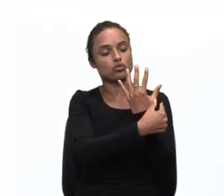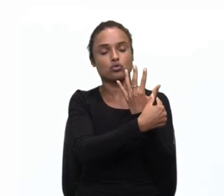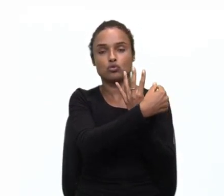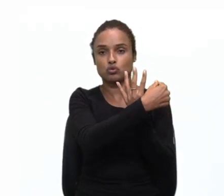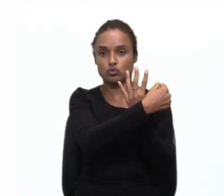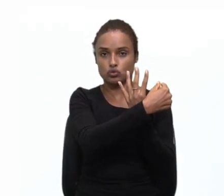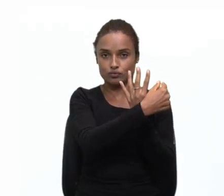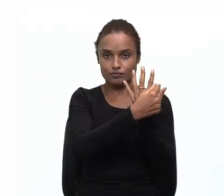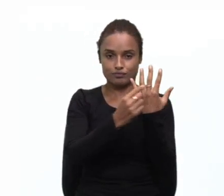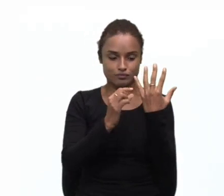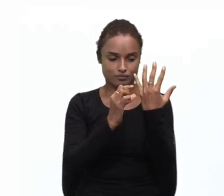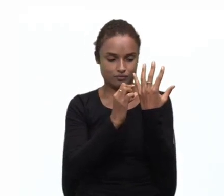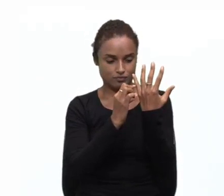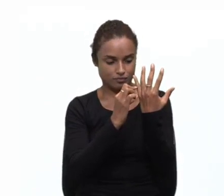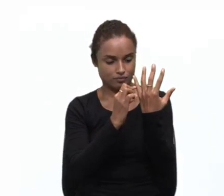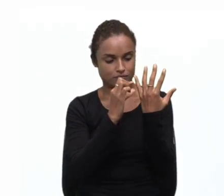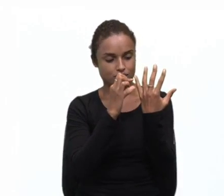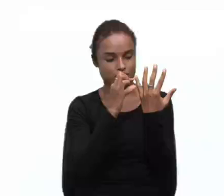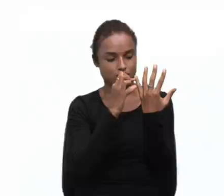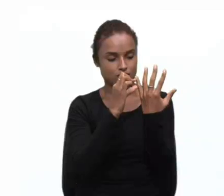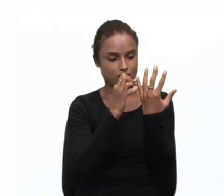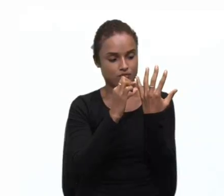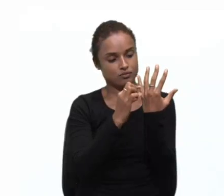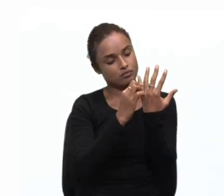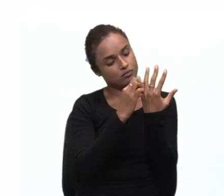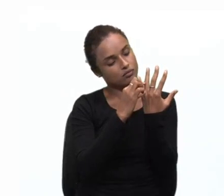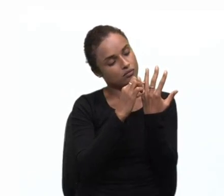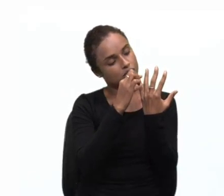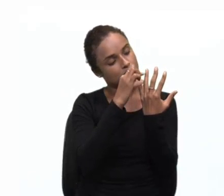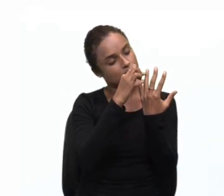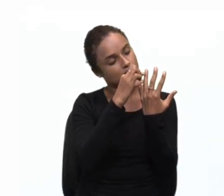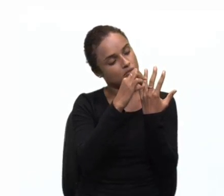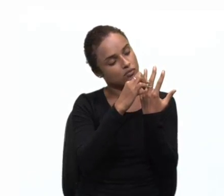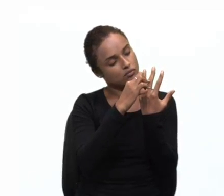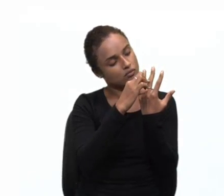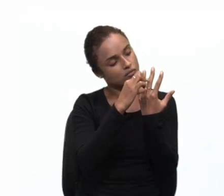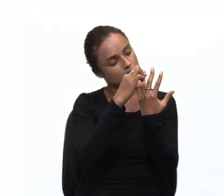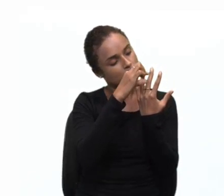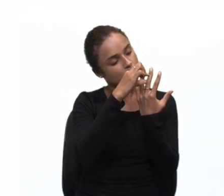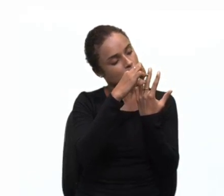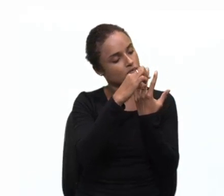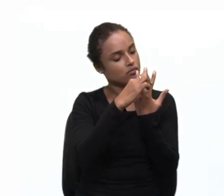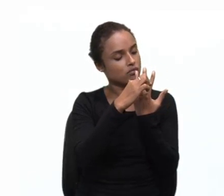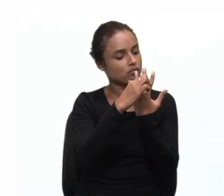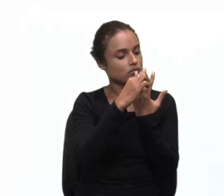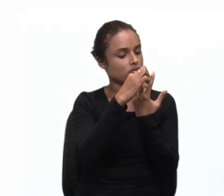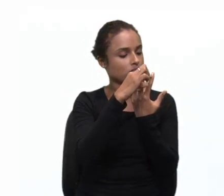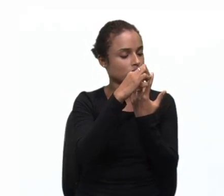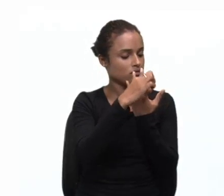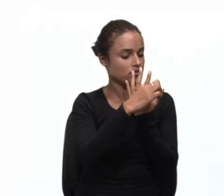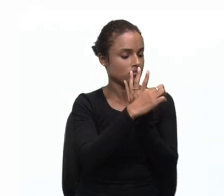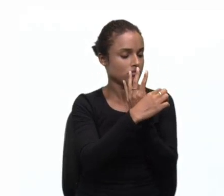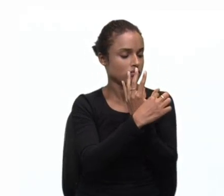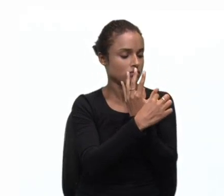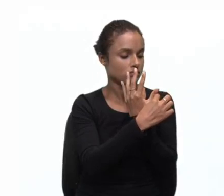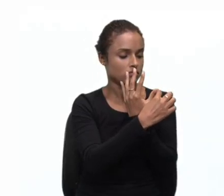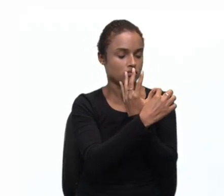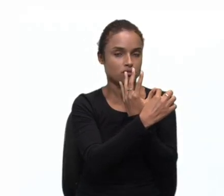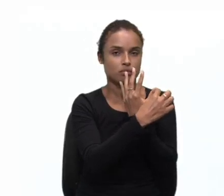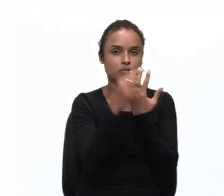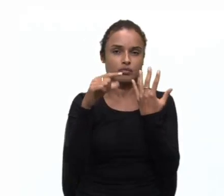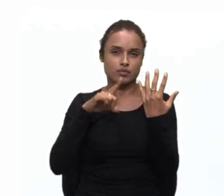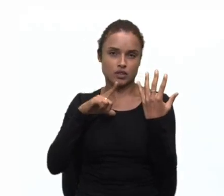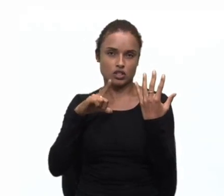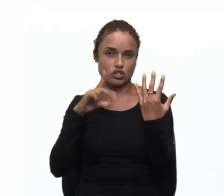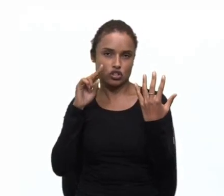Pessoal, tem um erro na nomenclatura que agora apontaram, que está certo. Eu estou